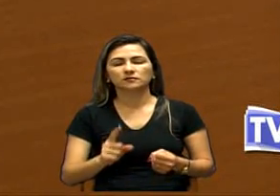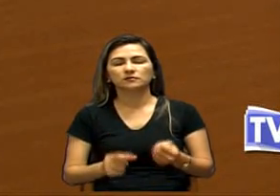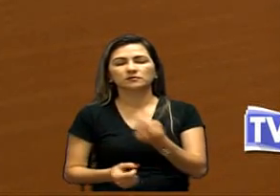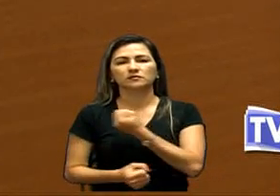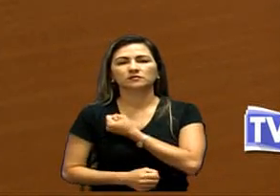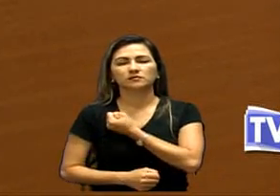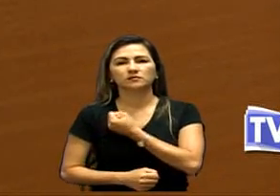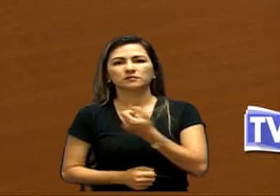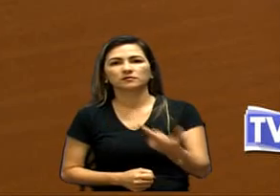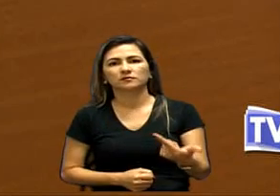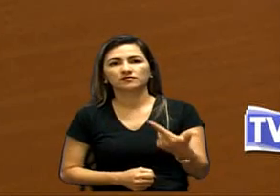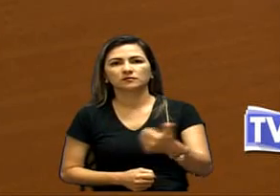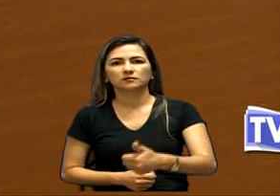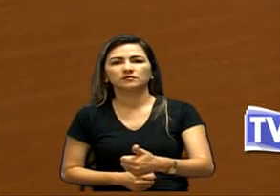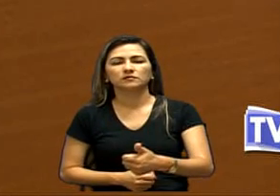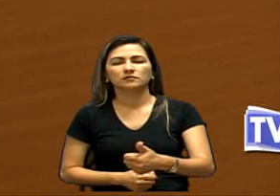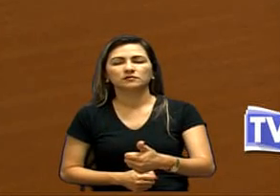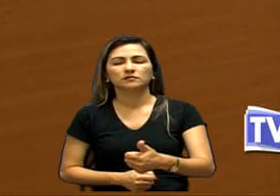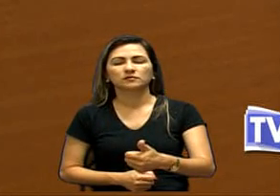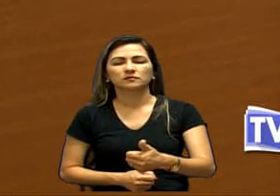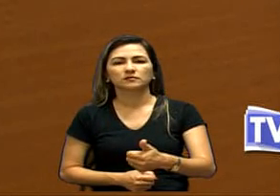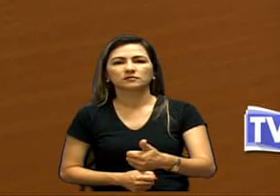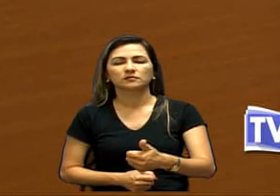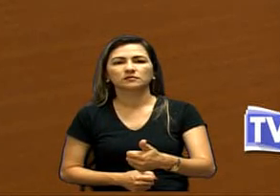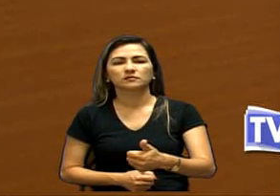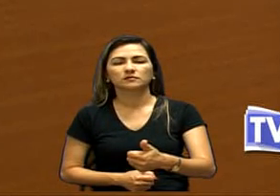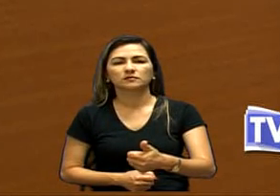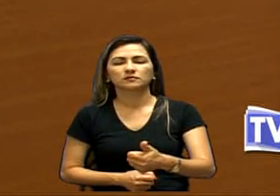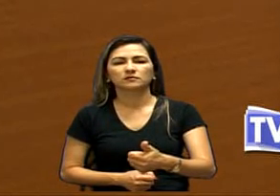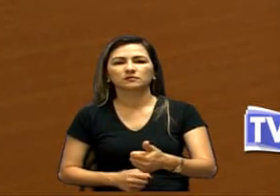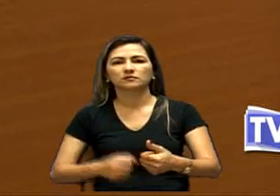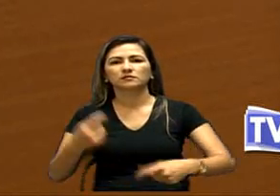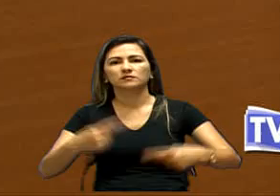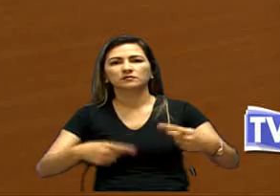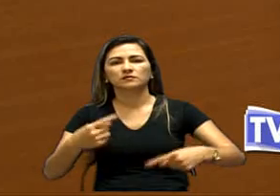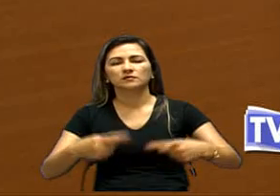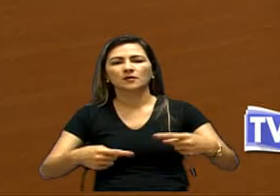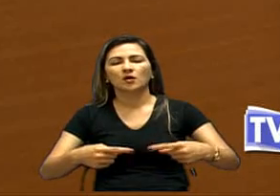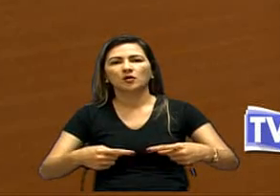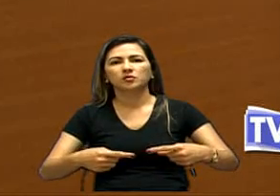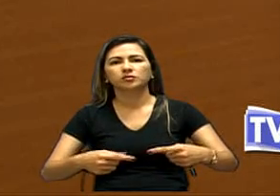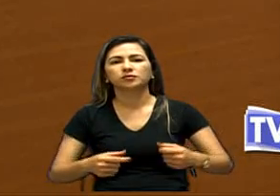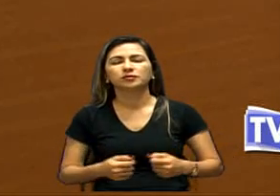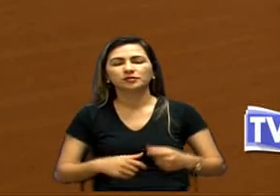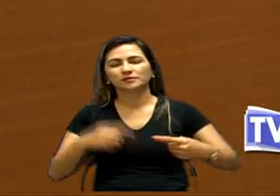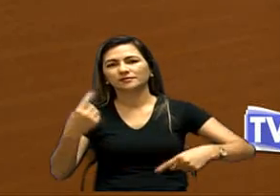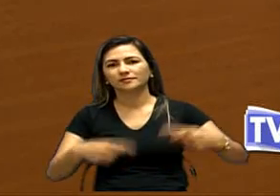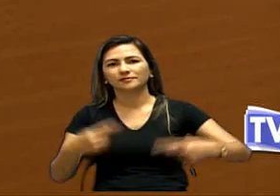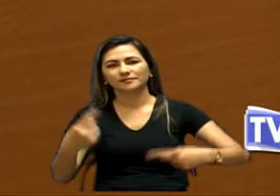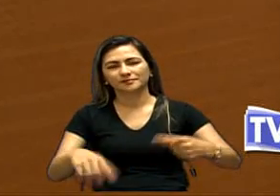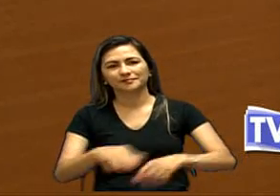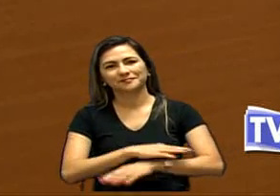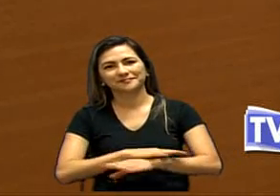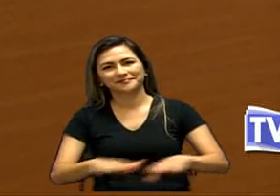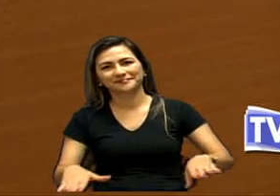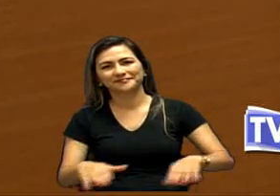21-36. Vai discutir? Não. Não. Em votação? Encerrada a votação. Em discussão. Encerrada a discussão. Vereadores concordam e permanecem